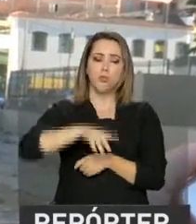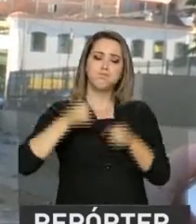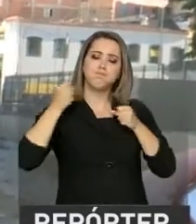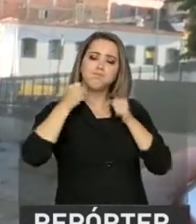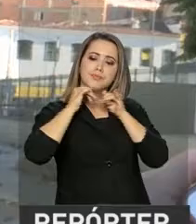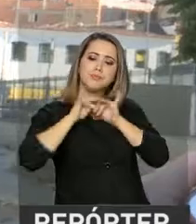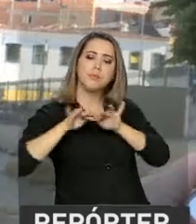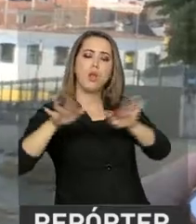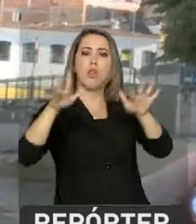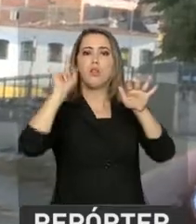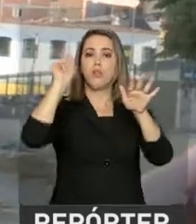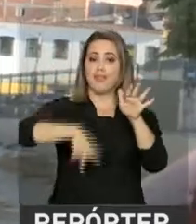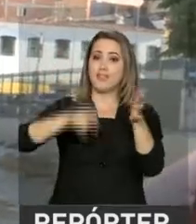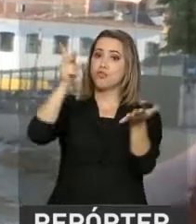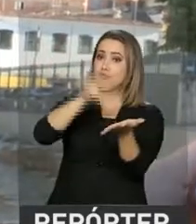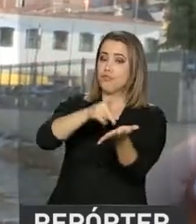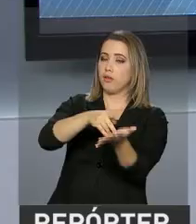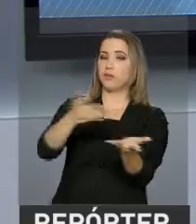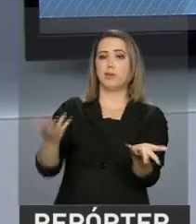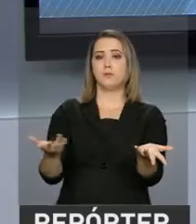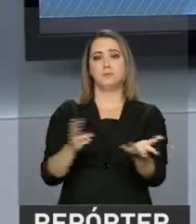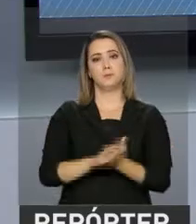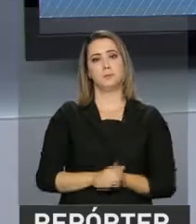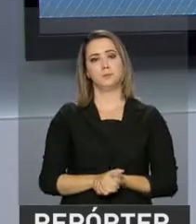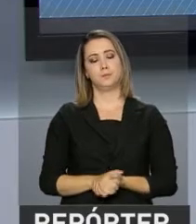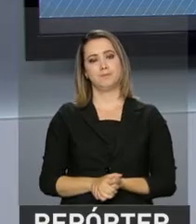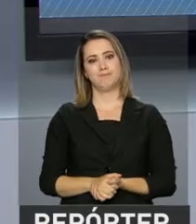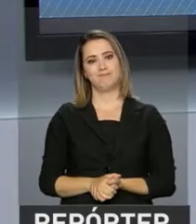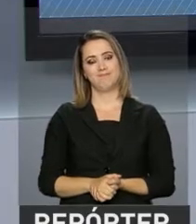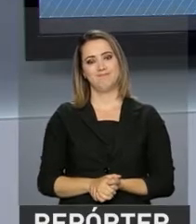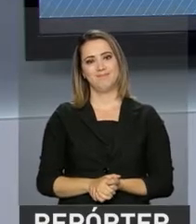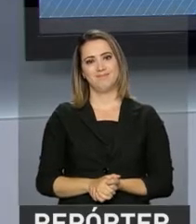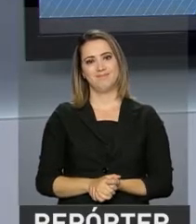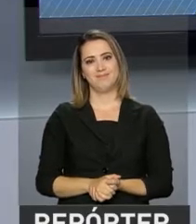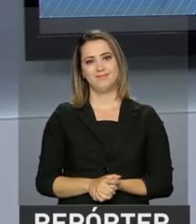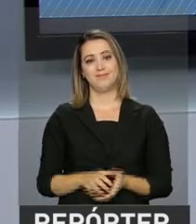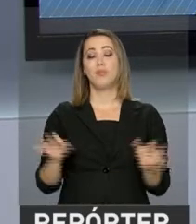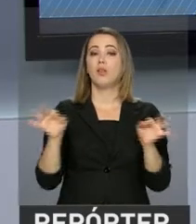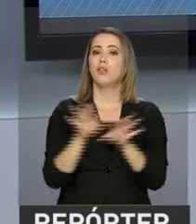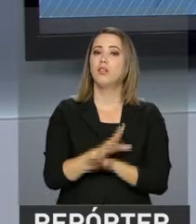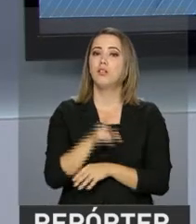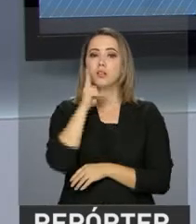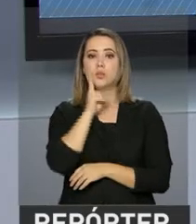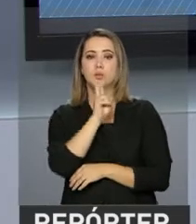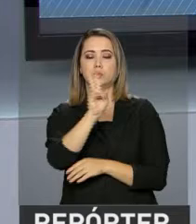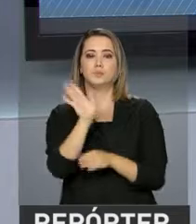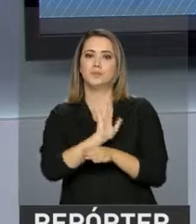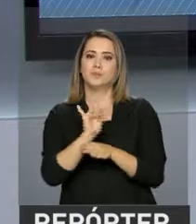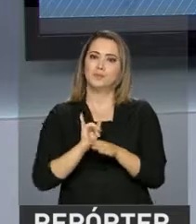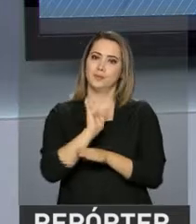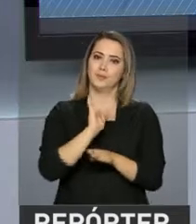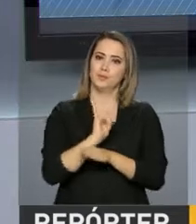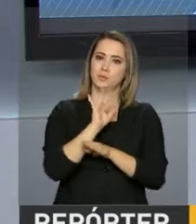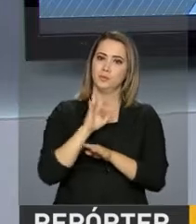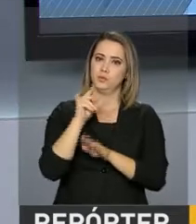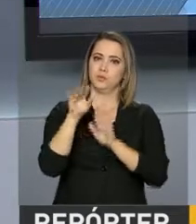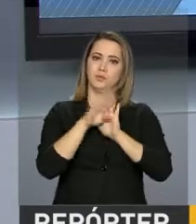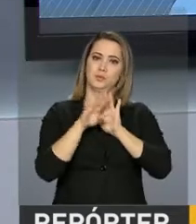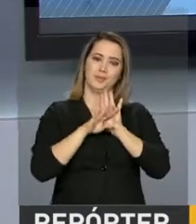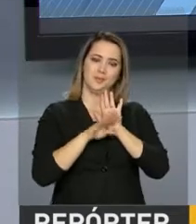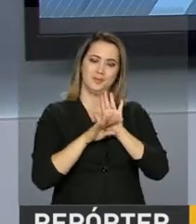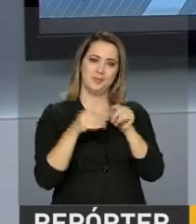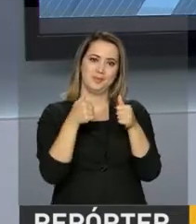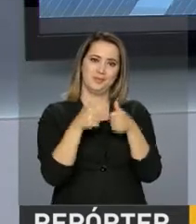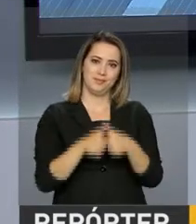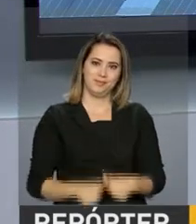como realmente ela é esta edição termina aqui você pode rever as reportagens no youtube